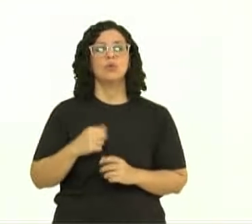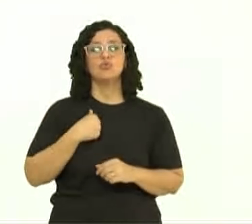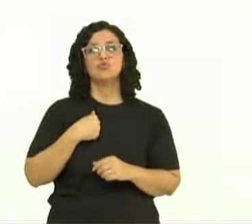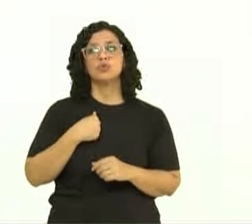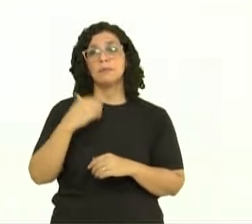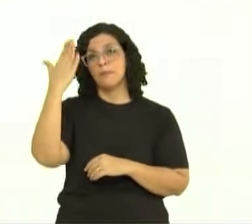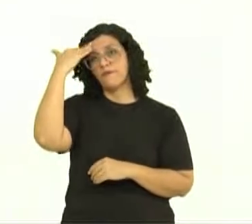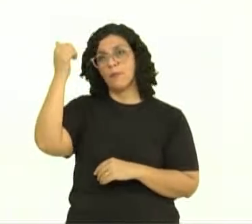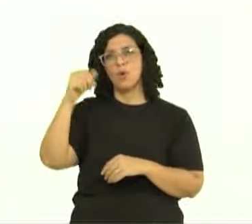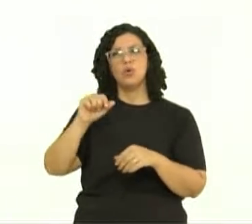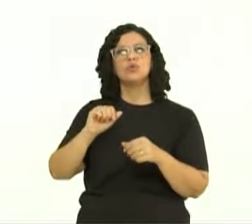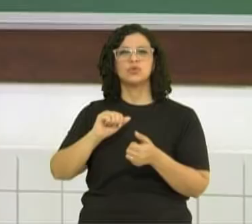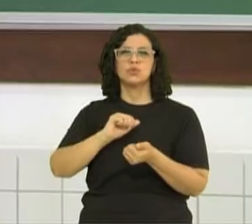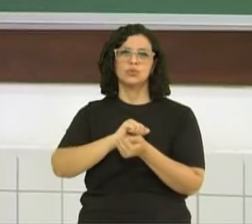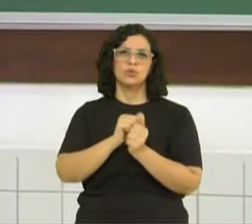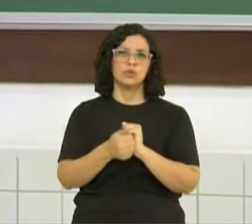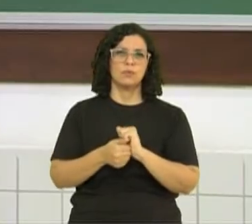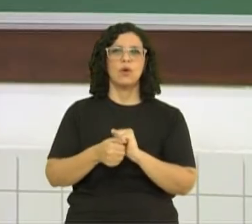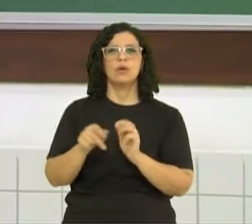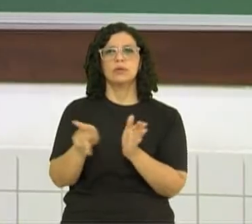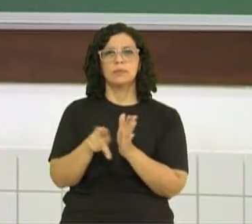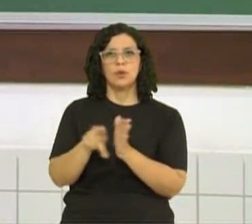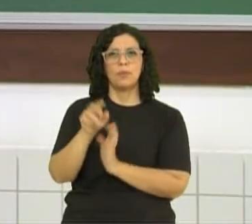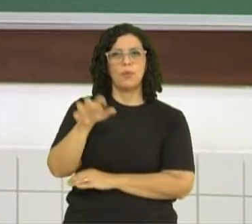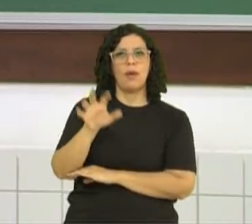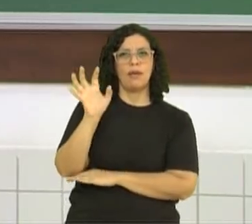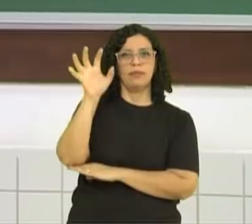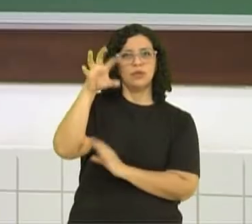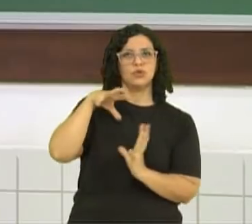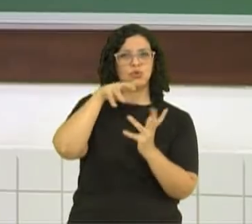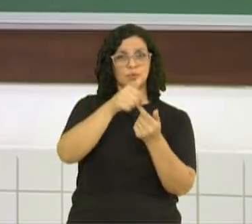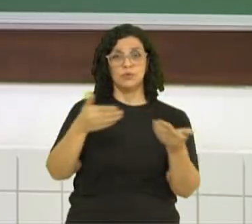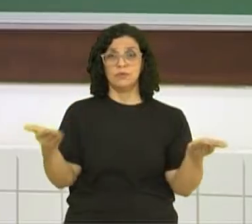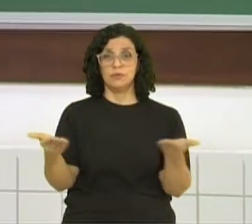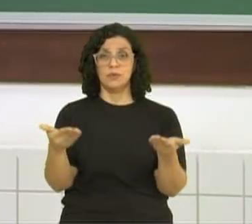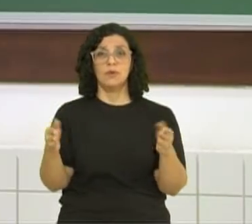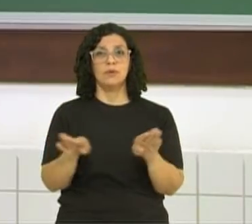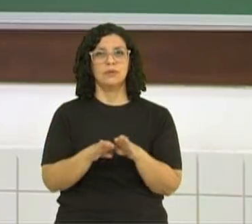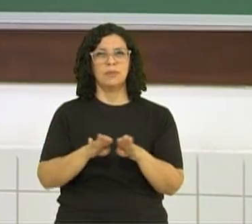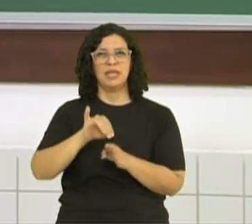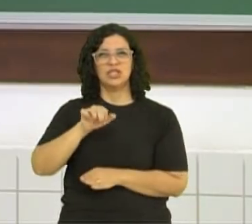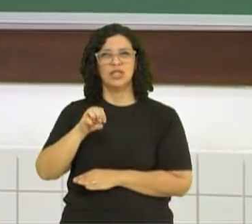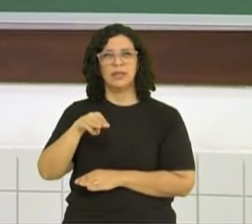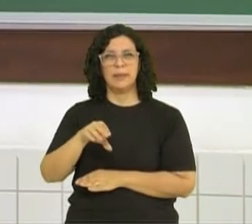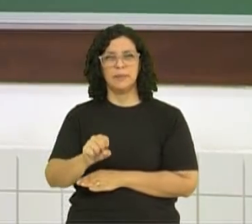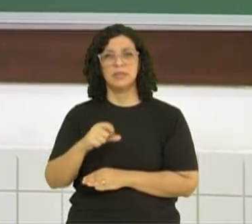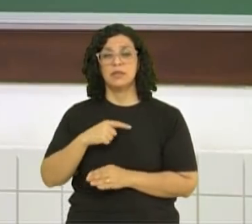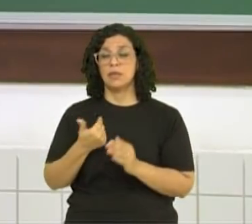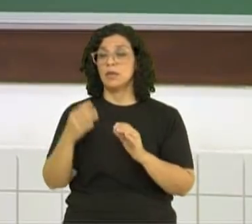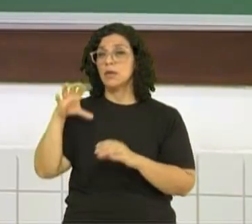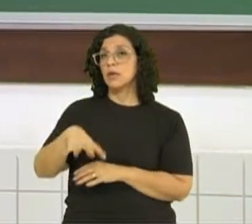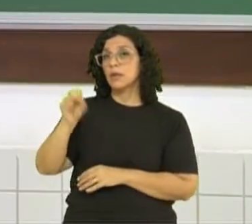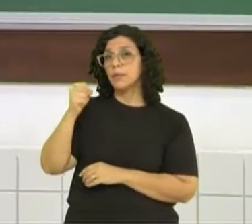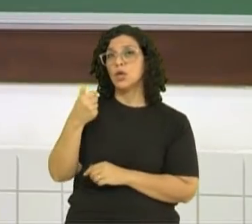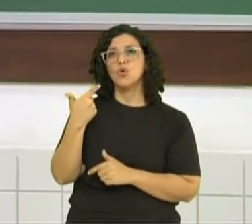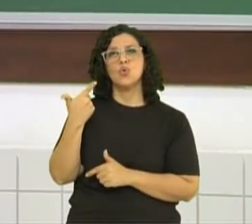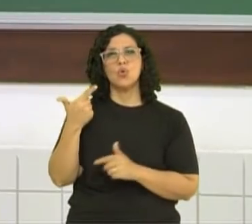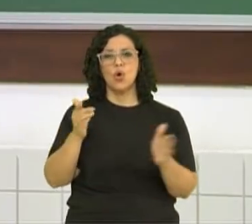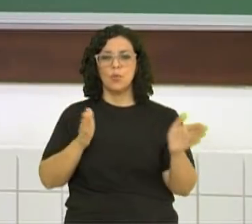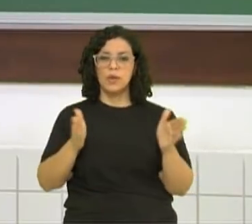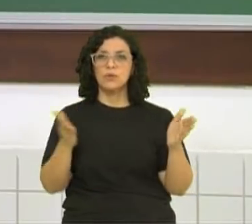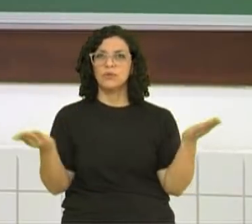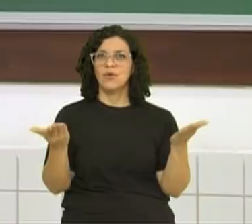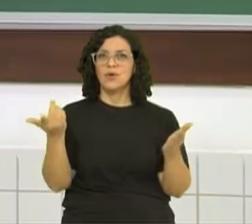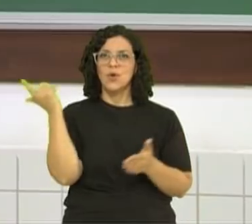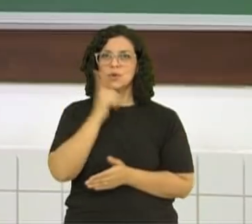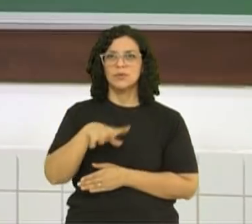dos maiores nomes do basquetebol mundial na atualidade, inclusive campeão da última temporada aí para vocês.